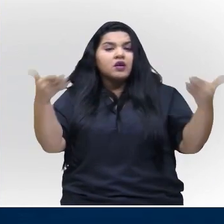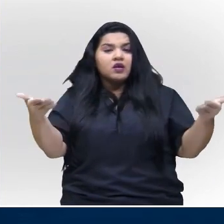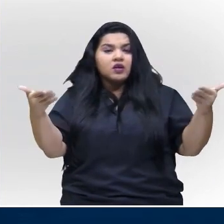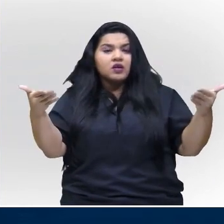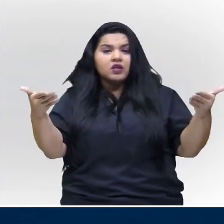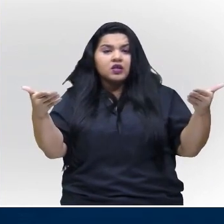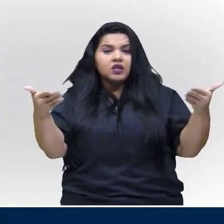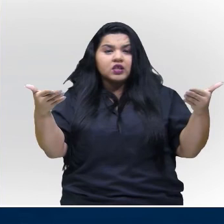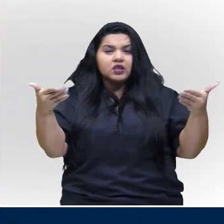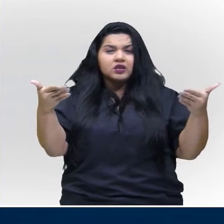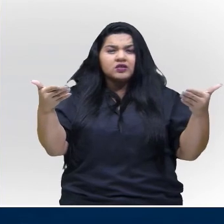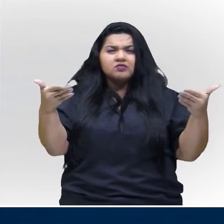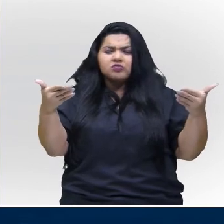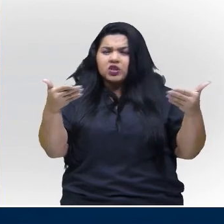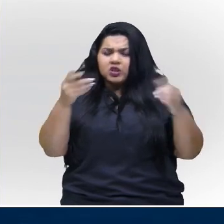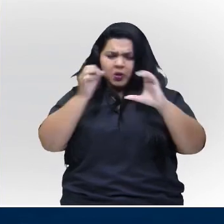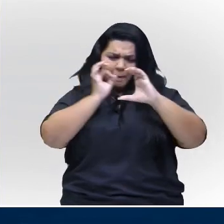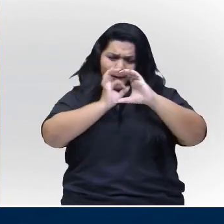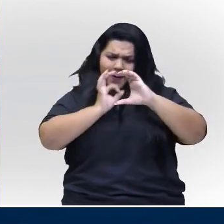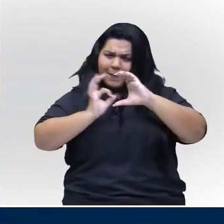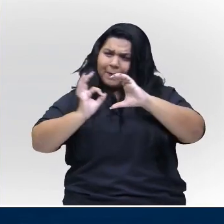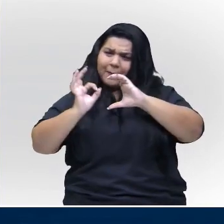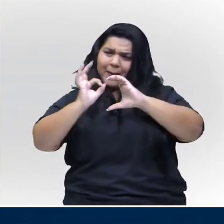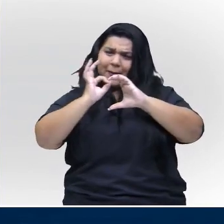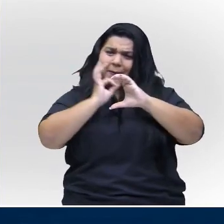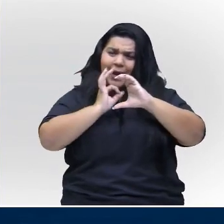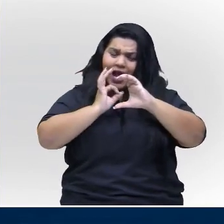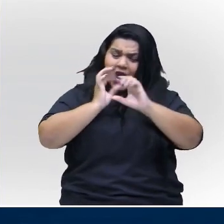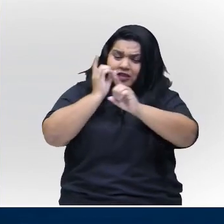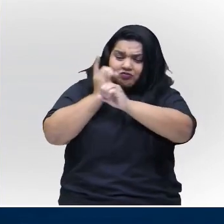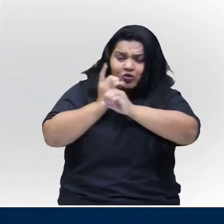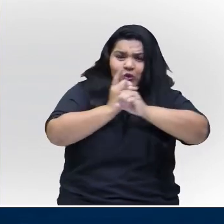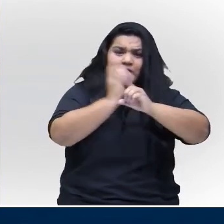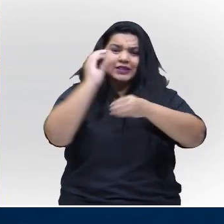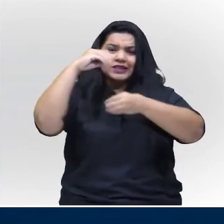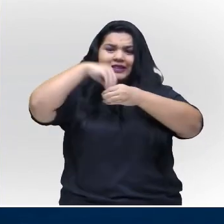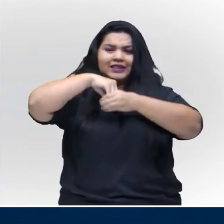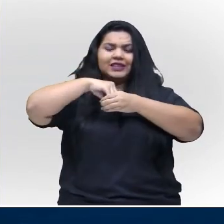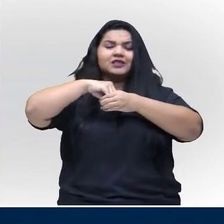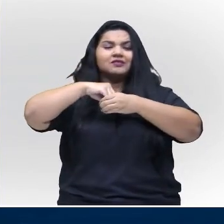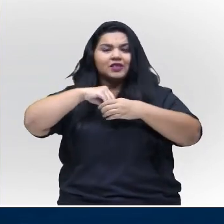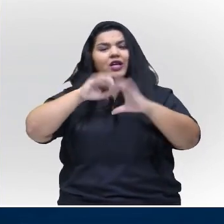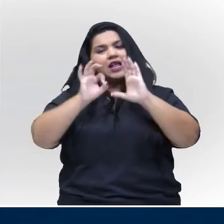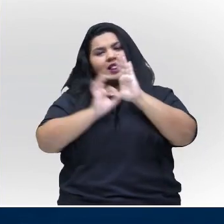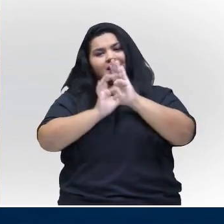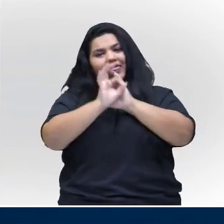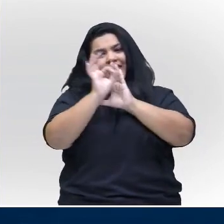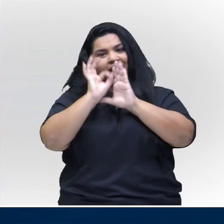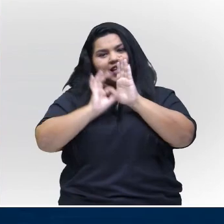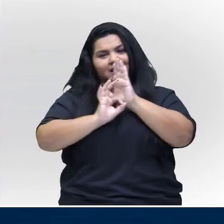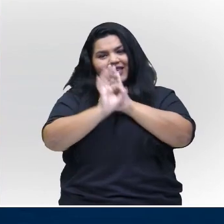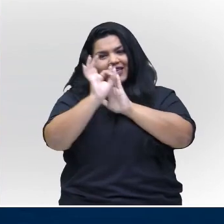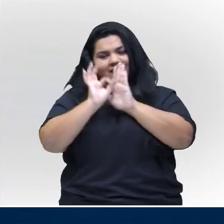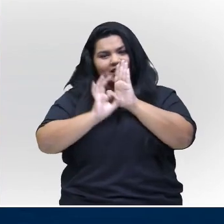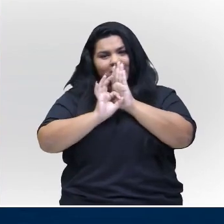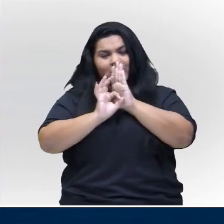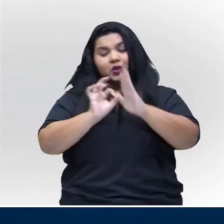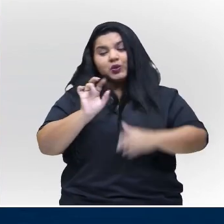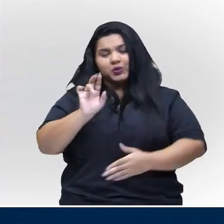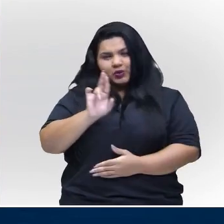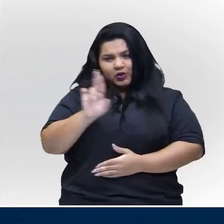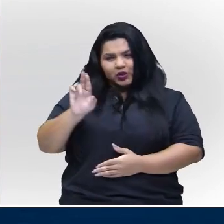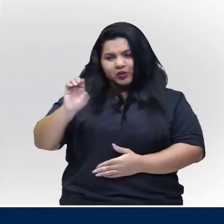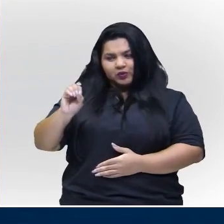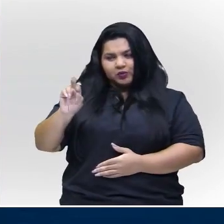os itens, né, quais são os componentes que a gente encontra dentro da célula, que são as conhecidas organelas. E elas recebem esse nome, né,